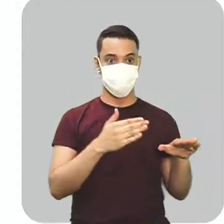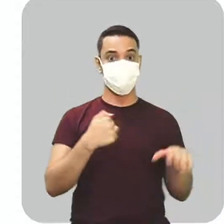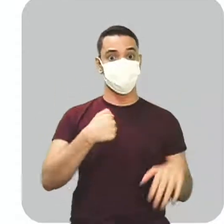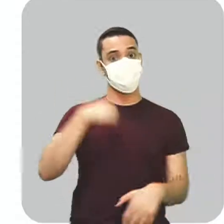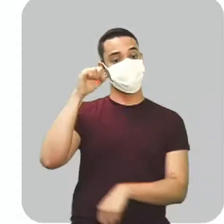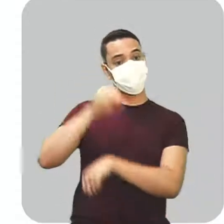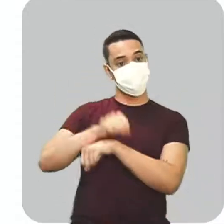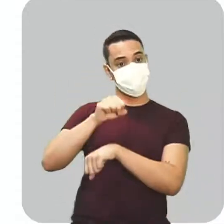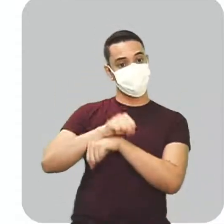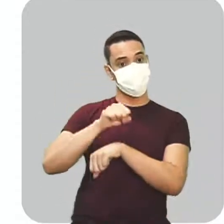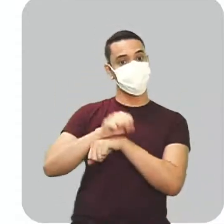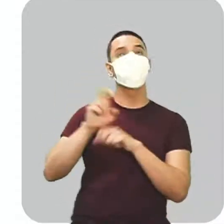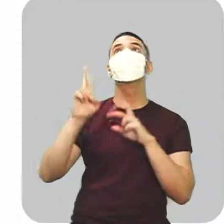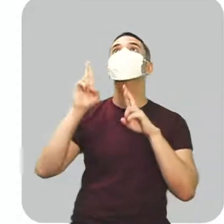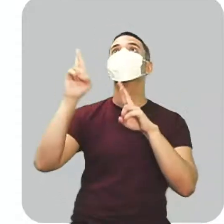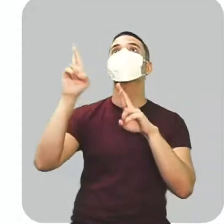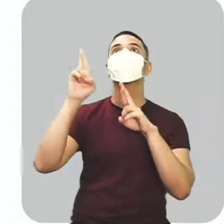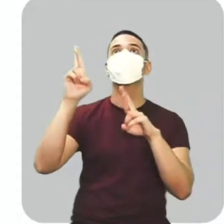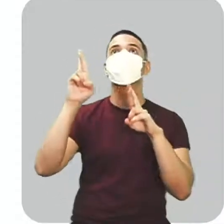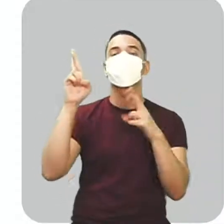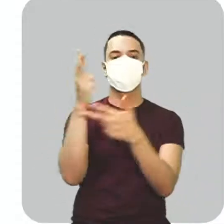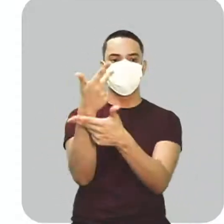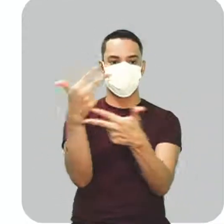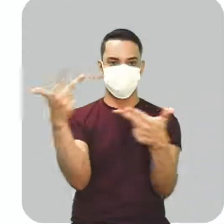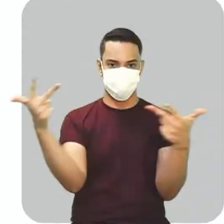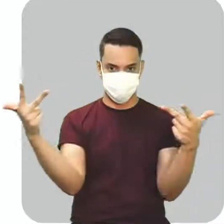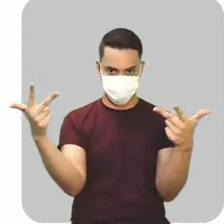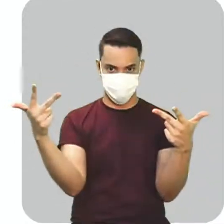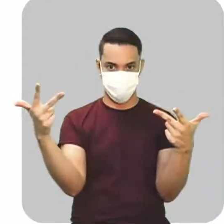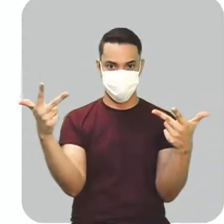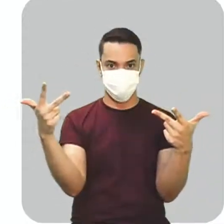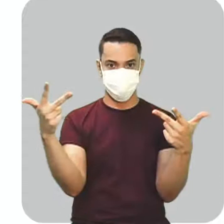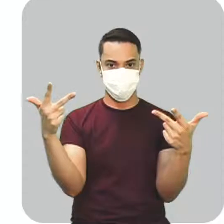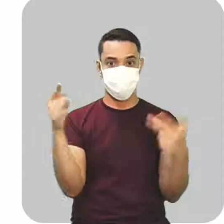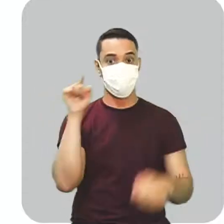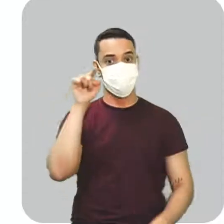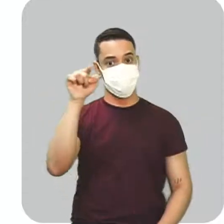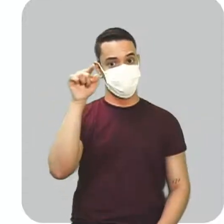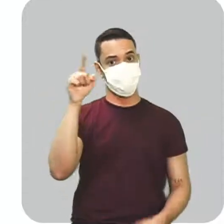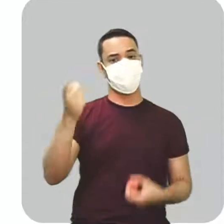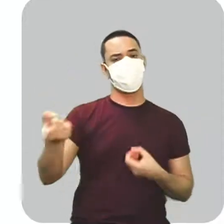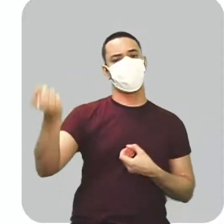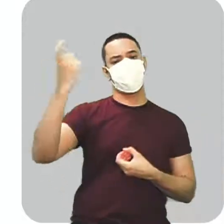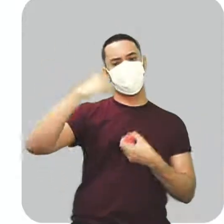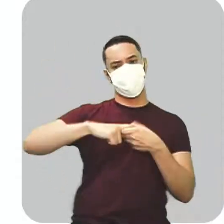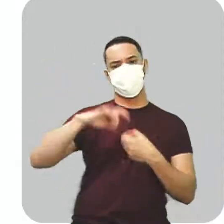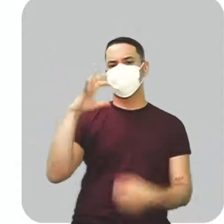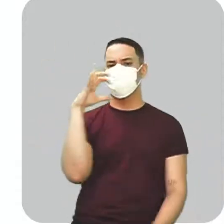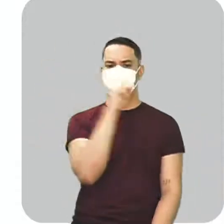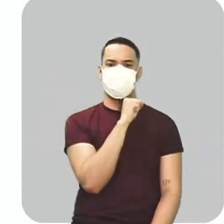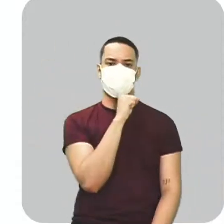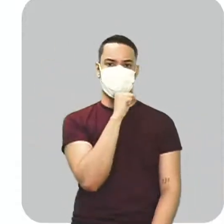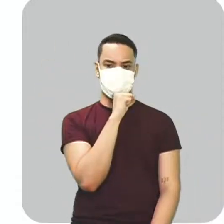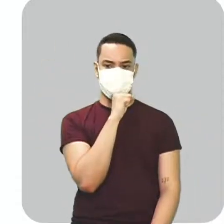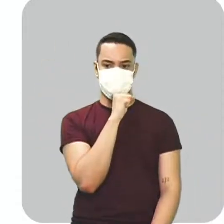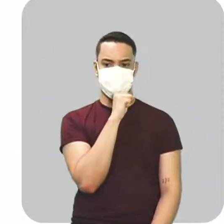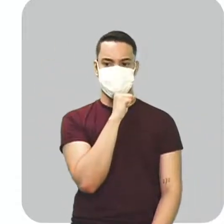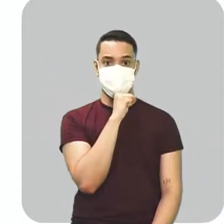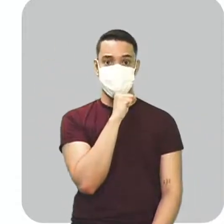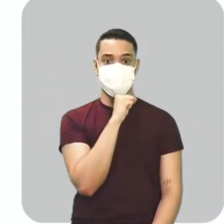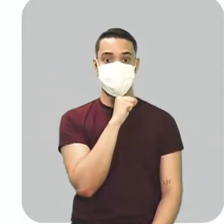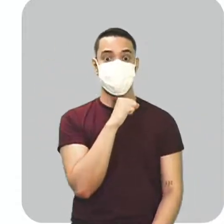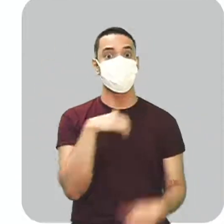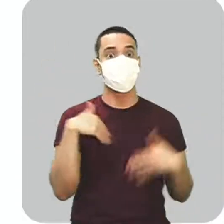Espero imensamente por algo, que você volte logo.